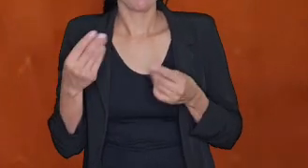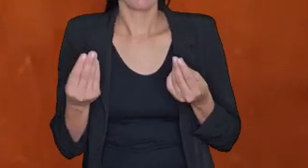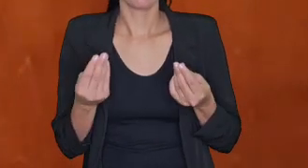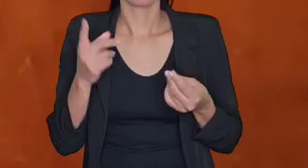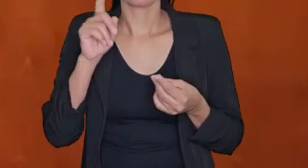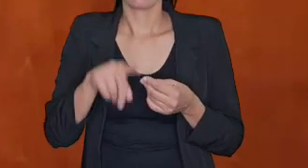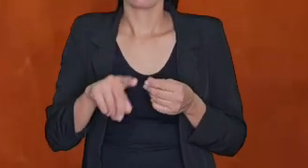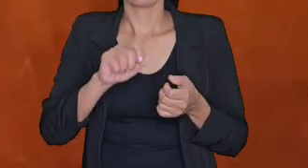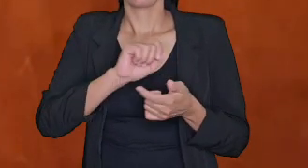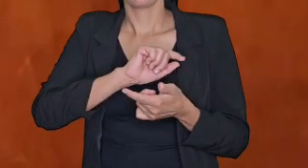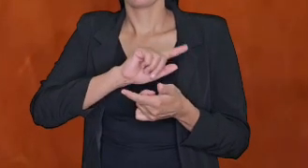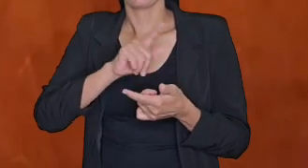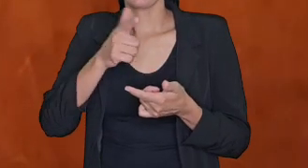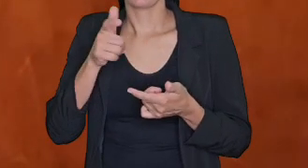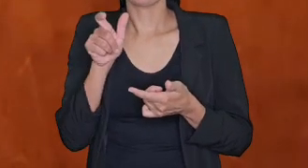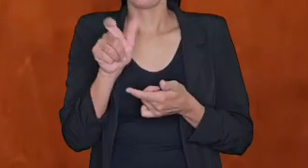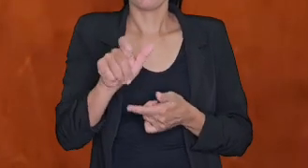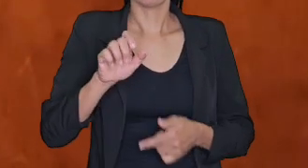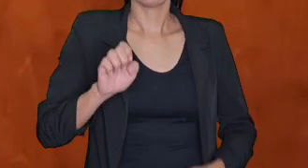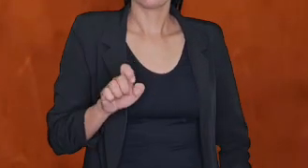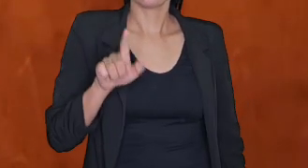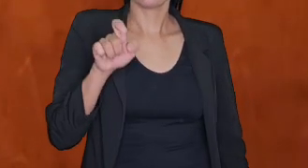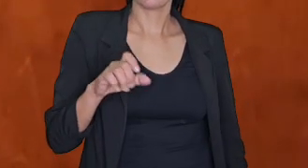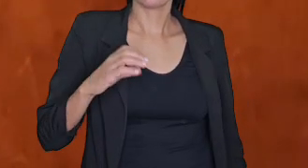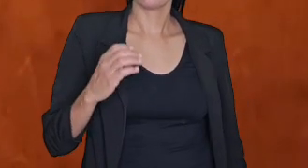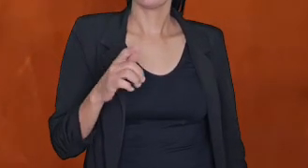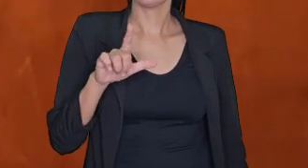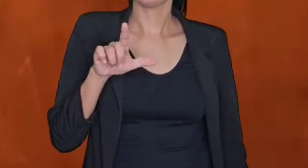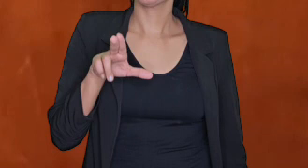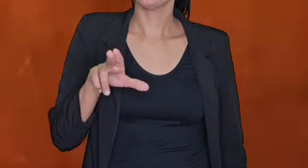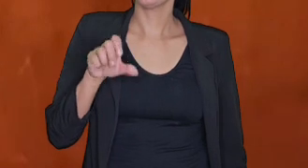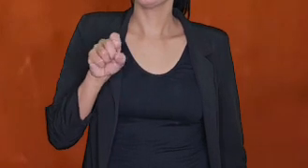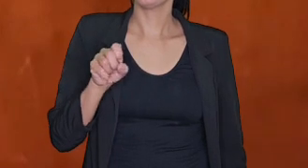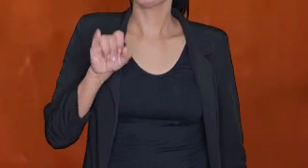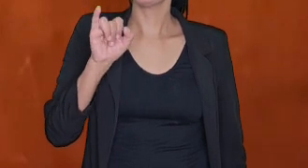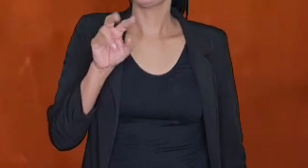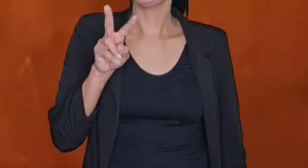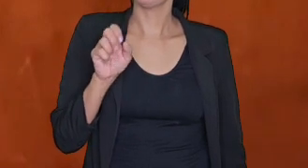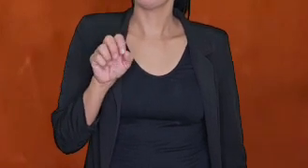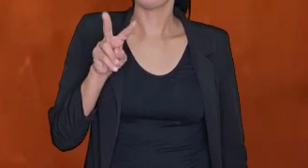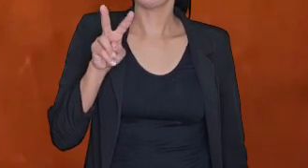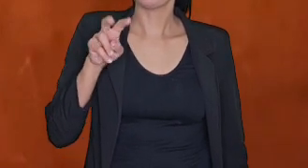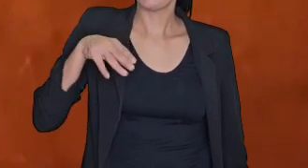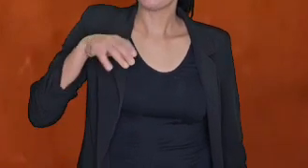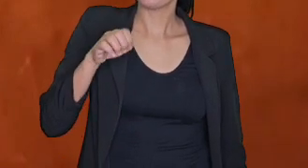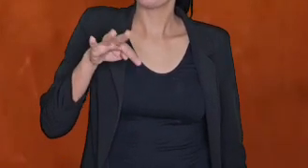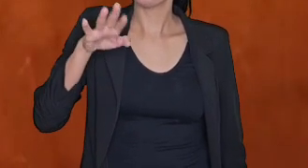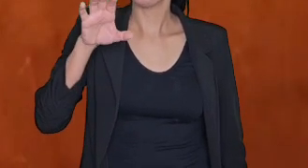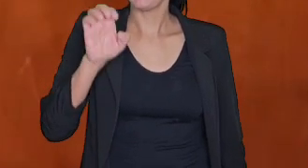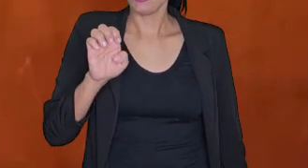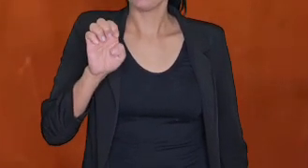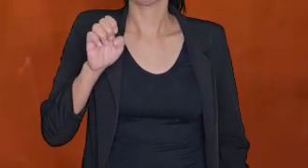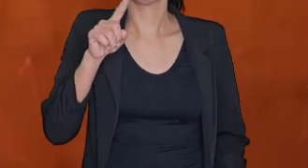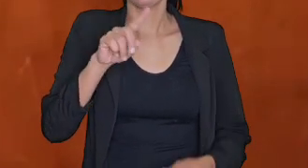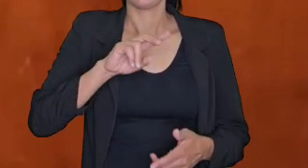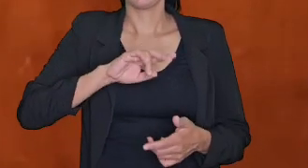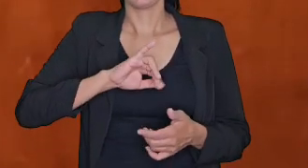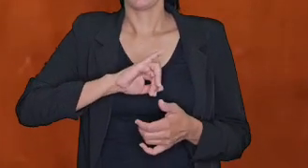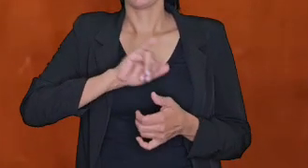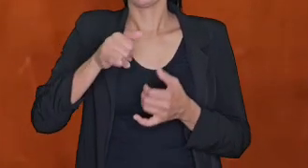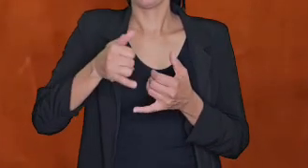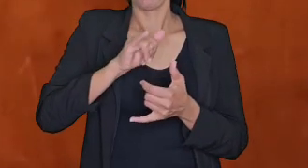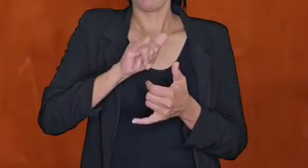de débitos. E tanto prestigio o advérbio exclusivamente. Eu até fiz pontuei